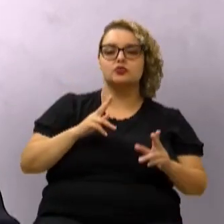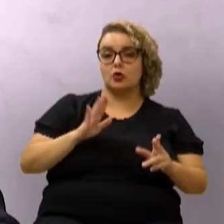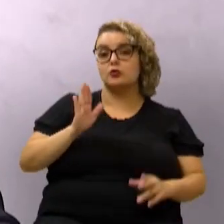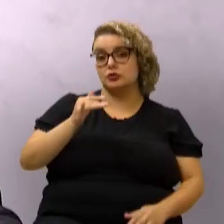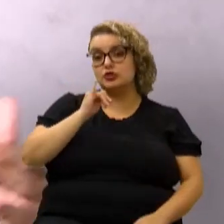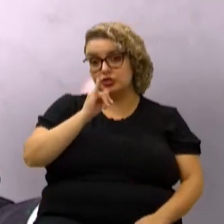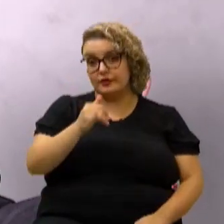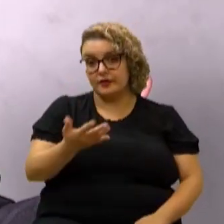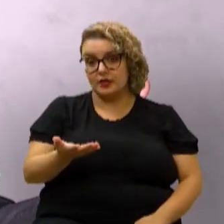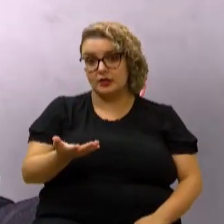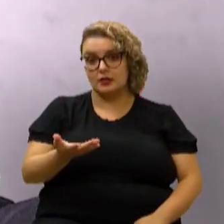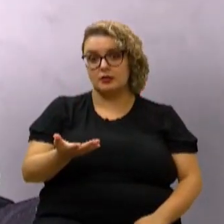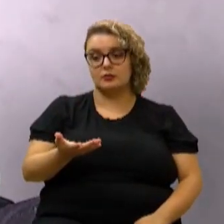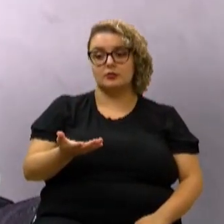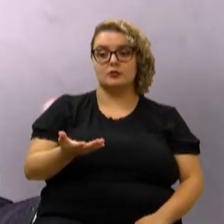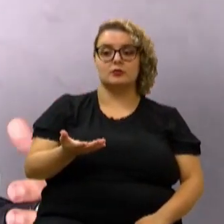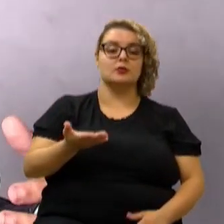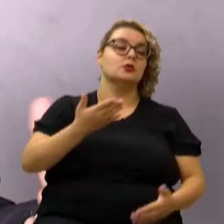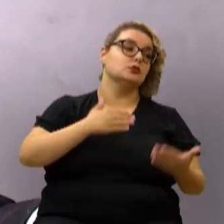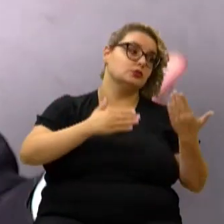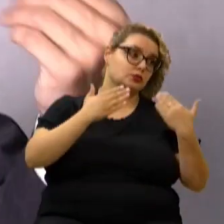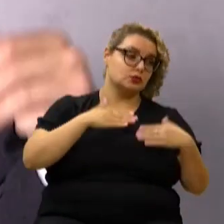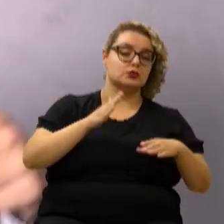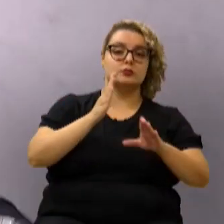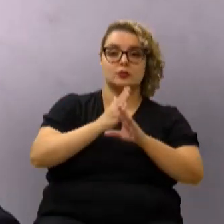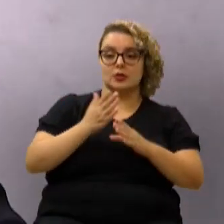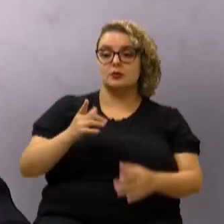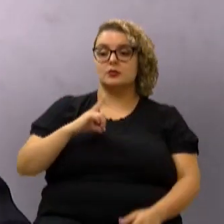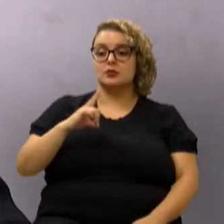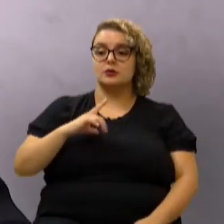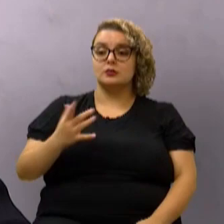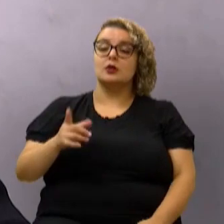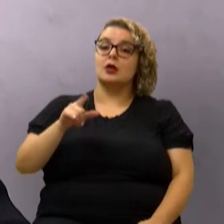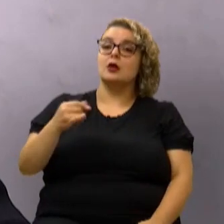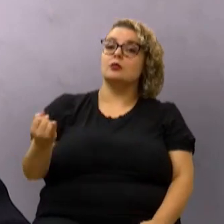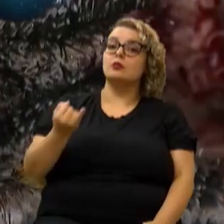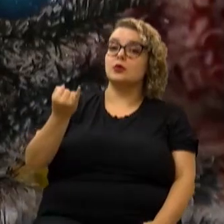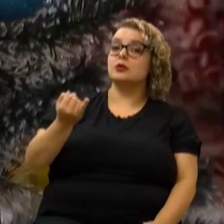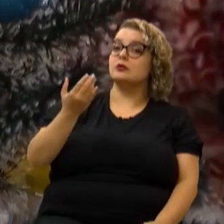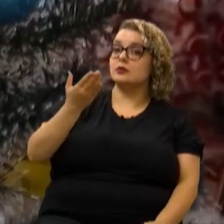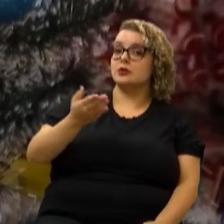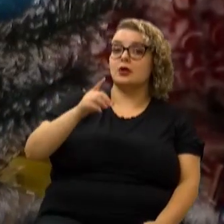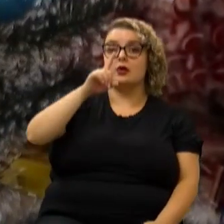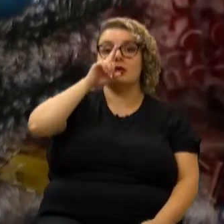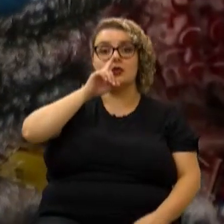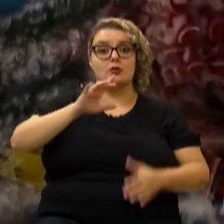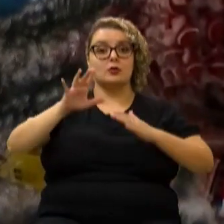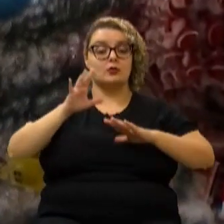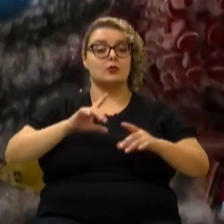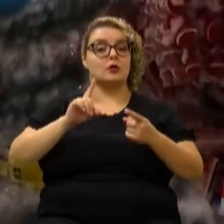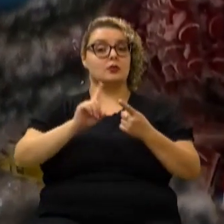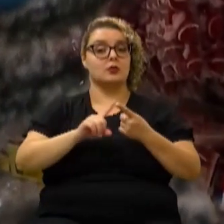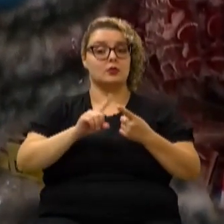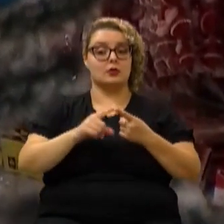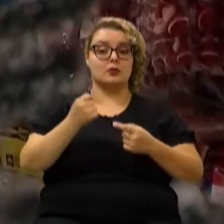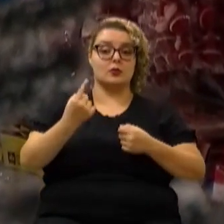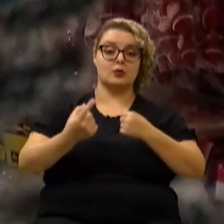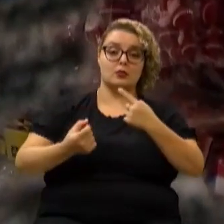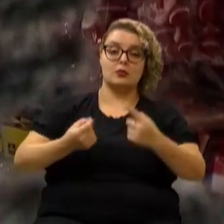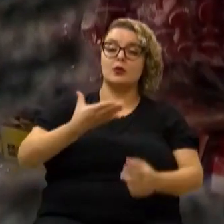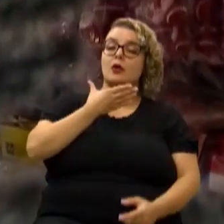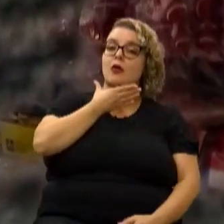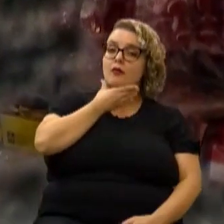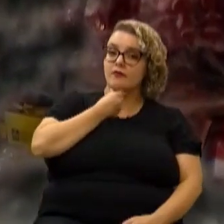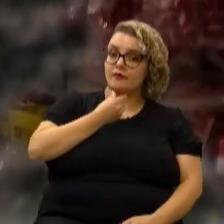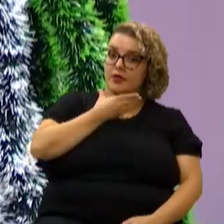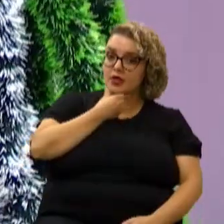Acho que, como a gente já falou nos últimos encontros aqui que nós tivemos, é muito importante que você tome cuidado primeiramente